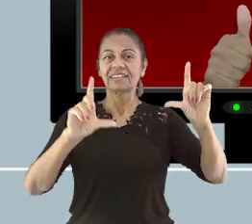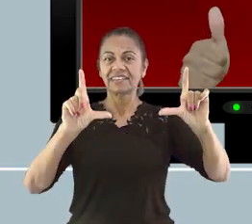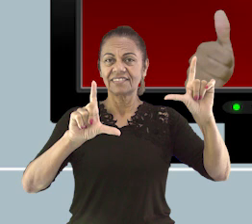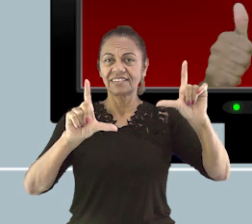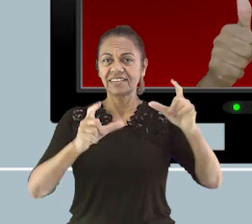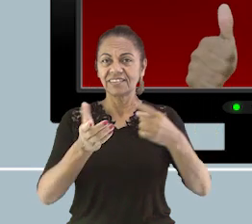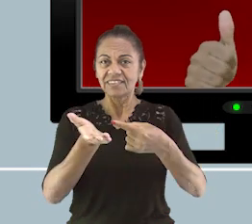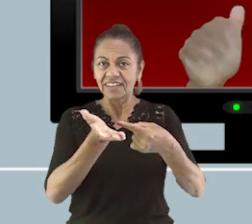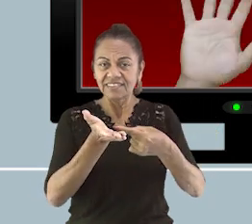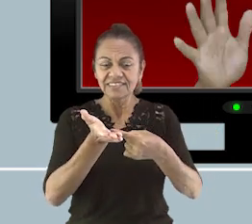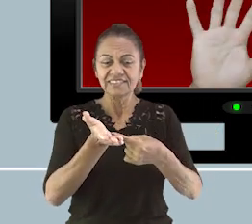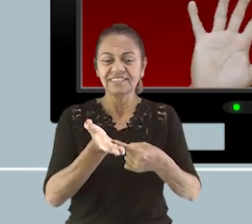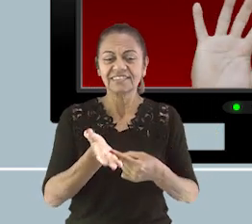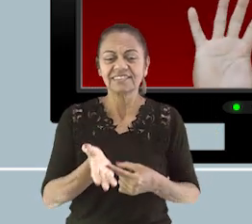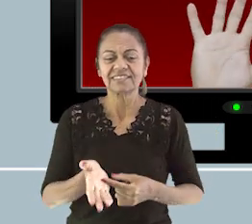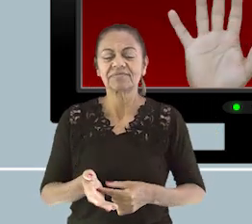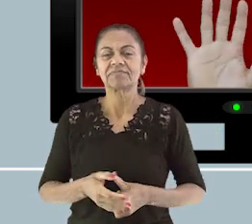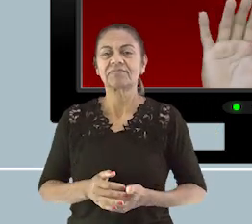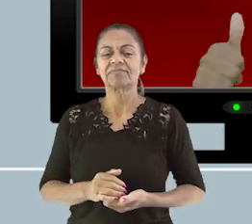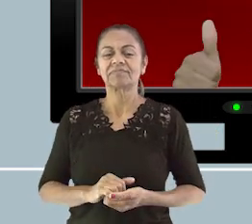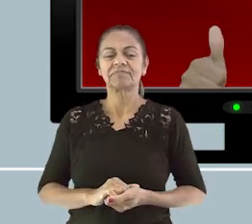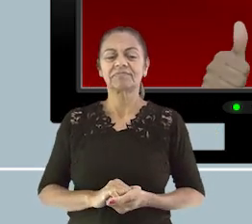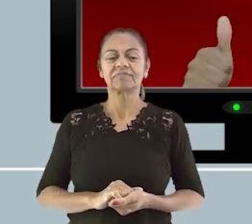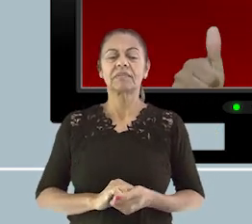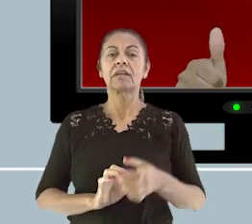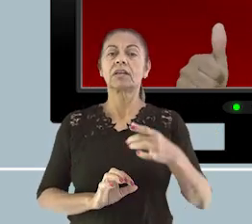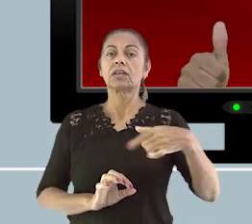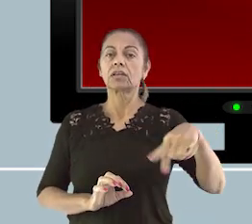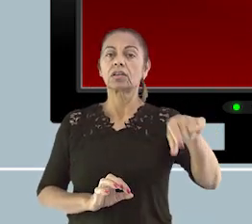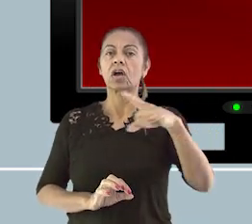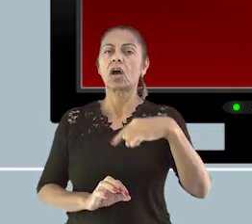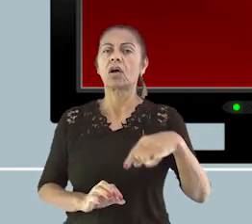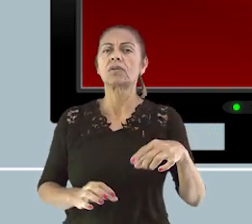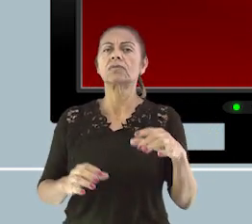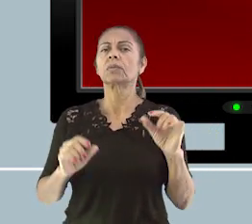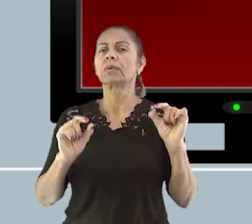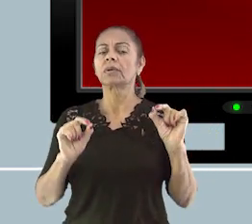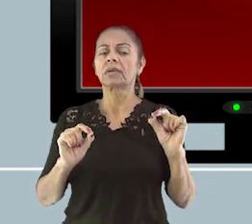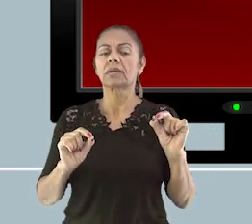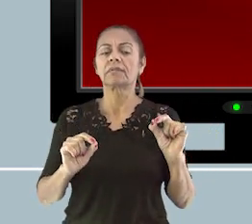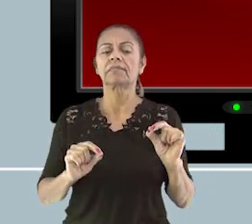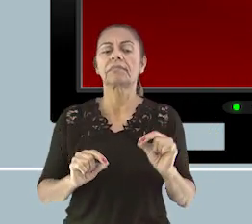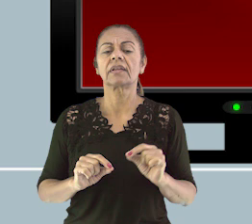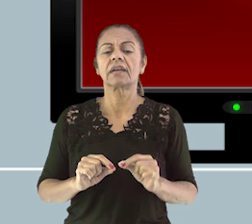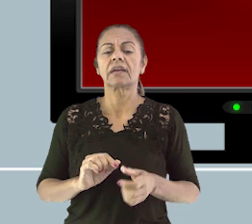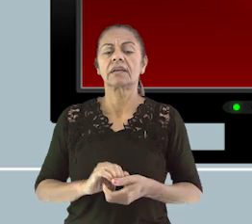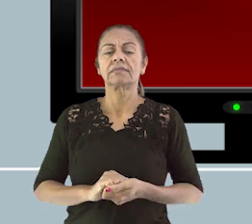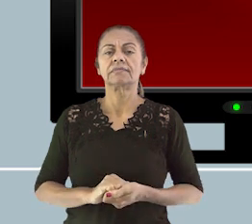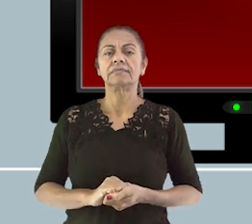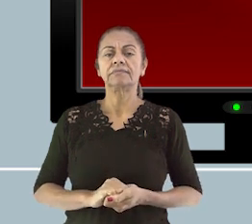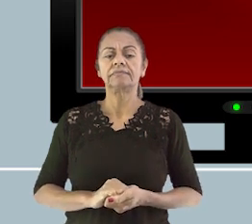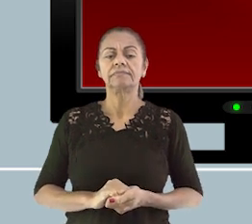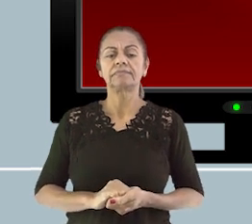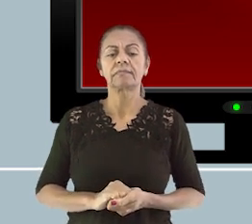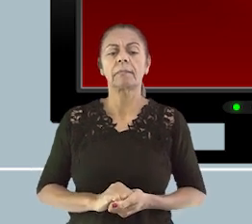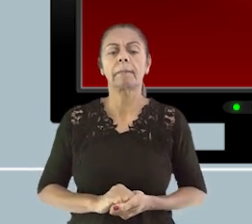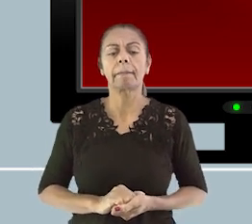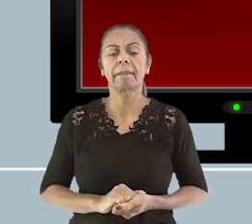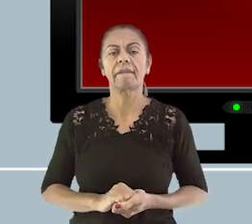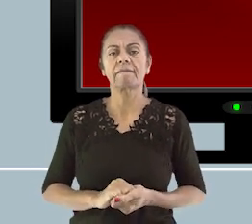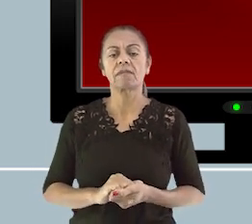TV. Combinado? E assim, vamos continuar. E nós iremos seguir as palmas. Por